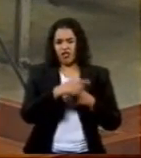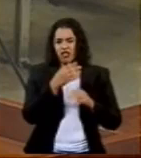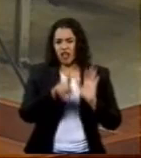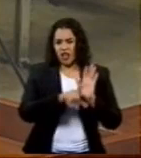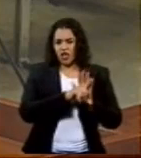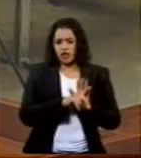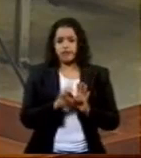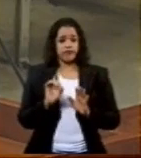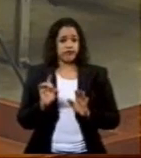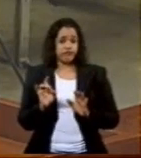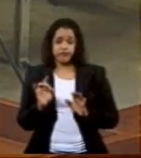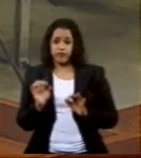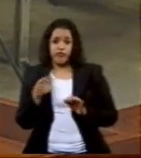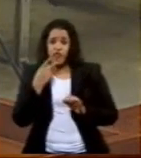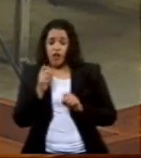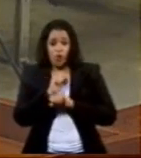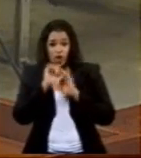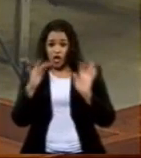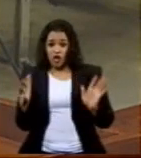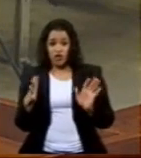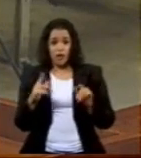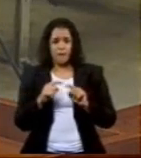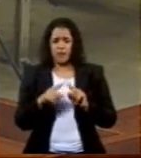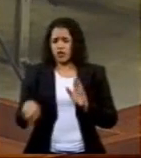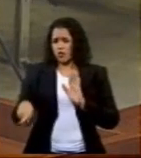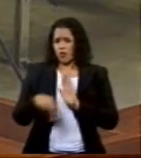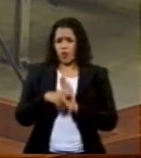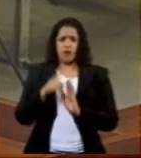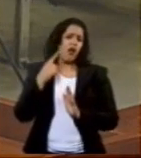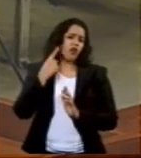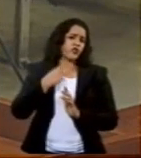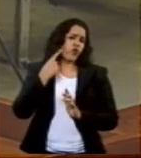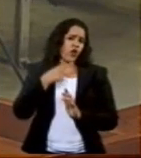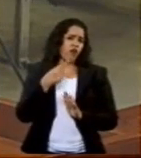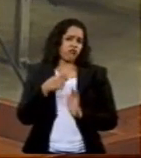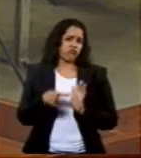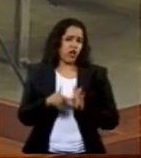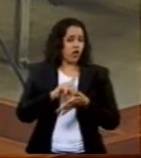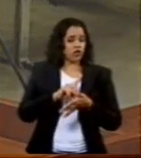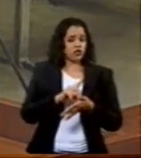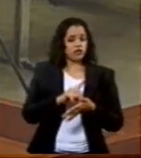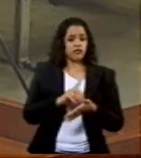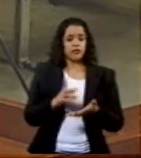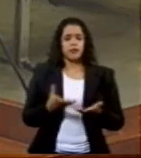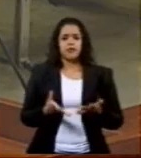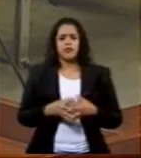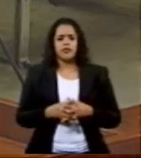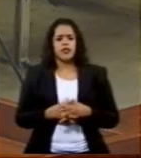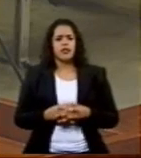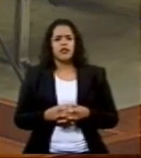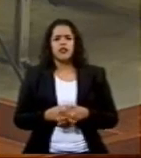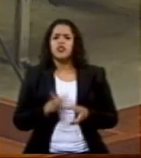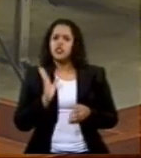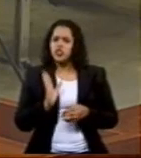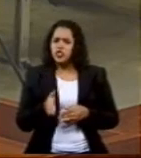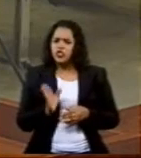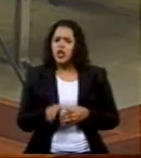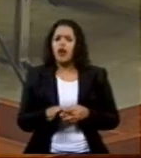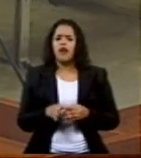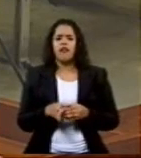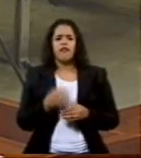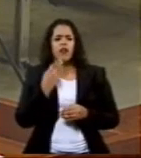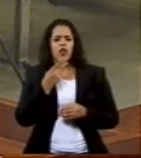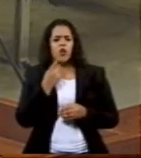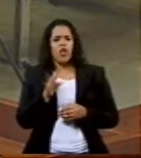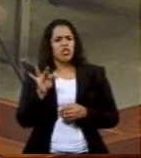relação à questão fática, excelências. No entanto, o próprio advogado do recorrente, colega que me antecedeu, prestou um trabalho a nós